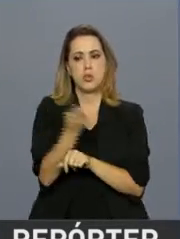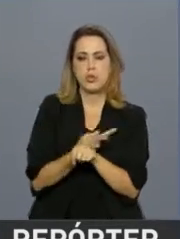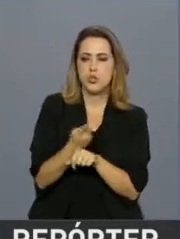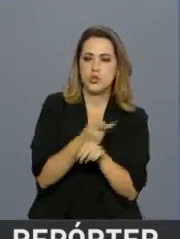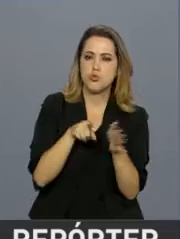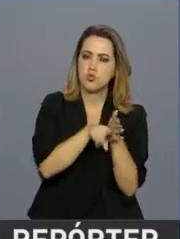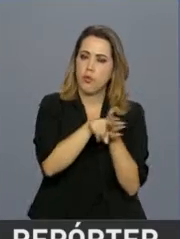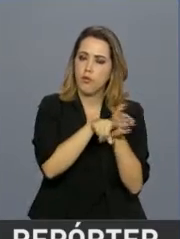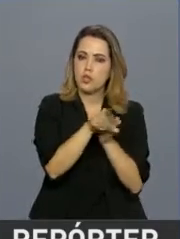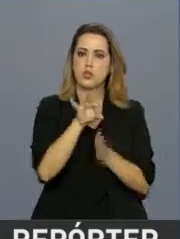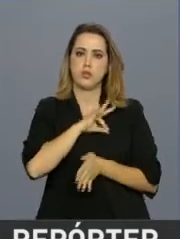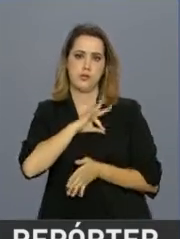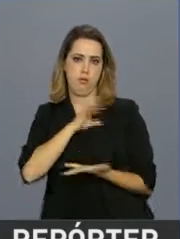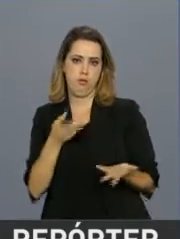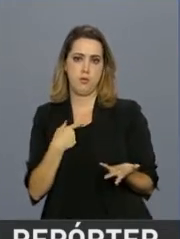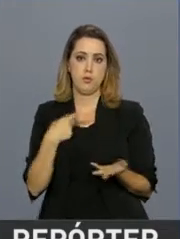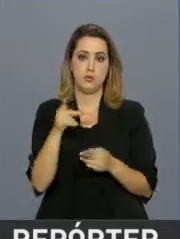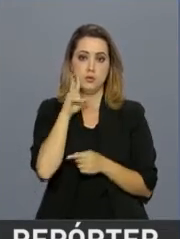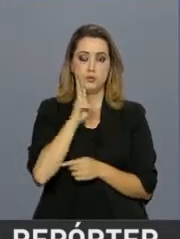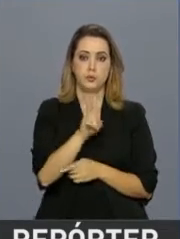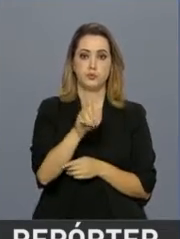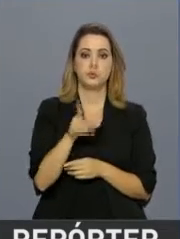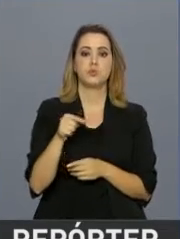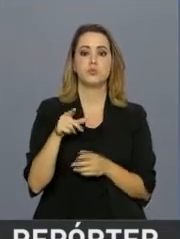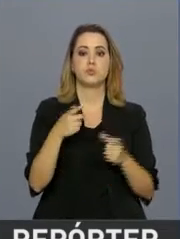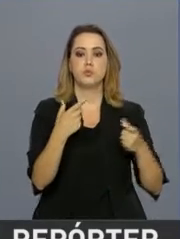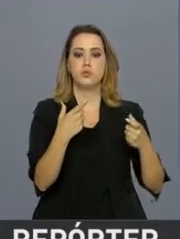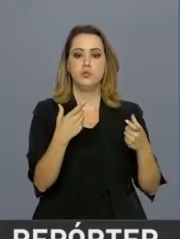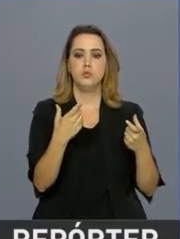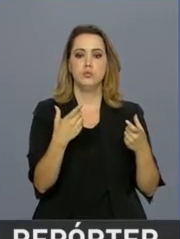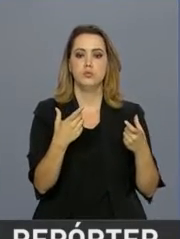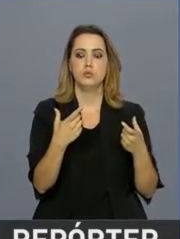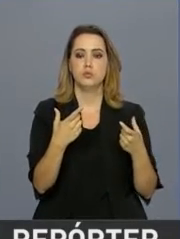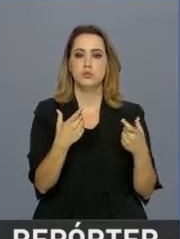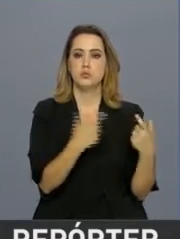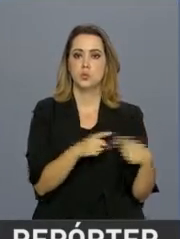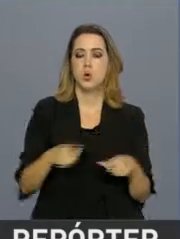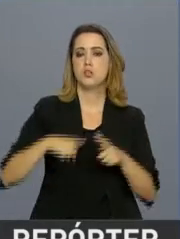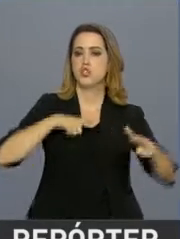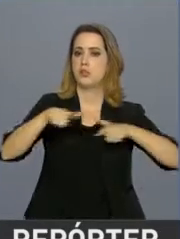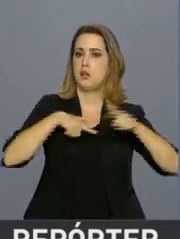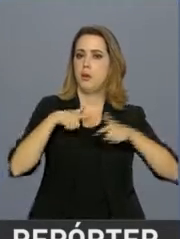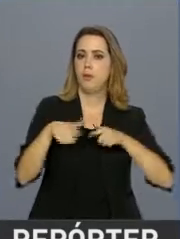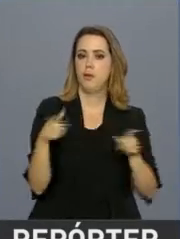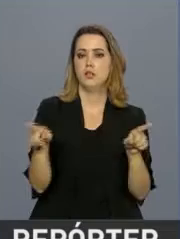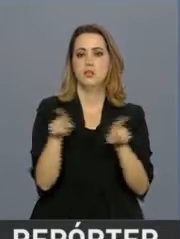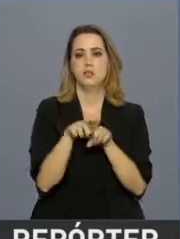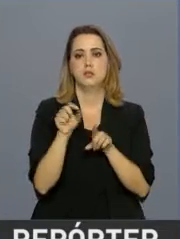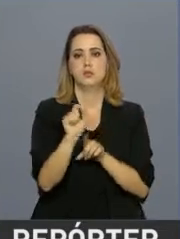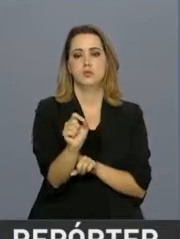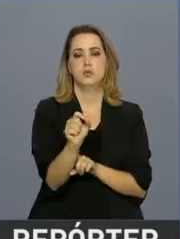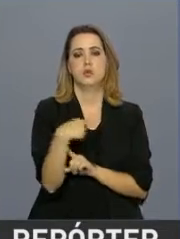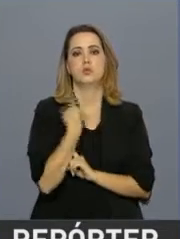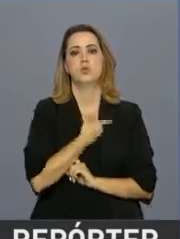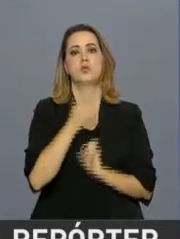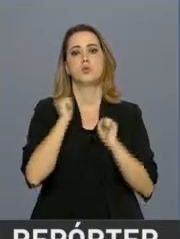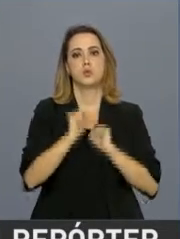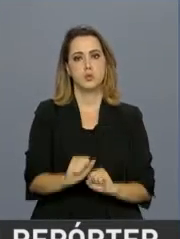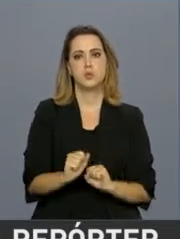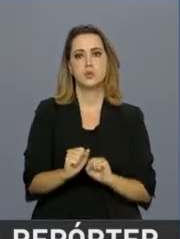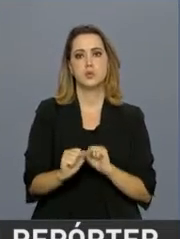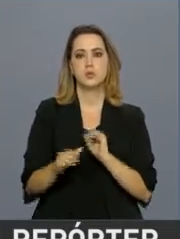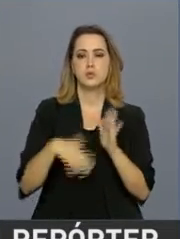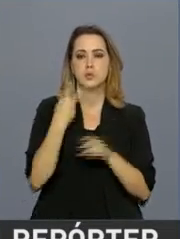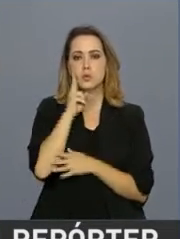investigação e de atuação no campo, portanto, de operacional propriamente dito, eu acho que nós vamos poder